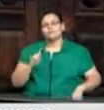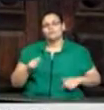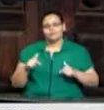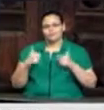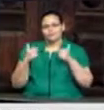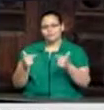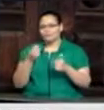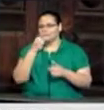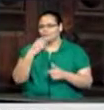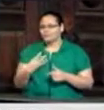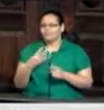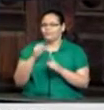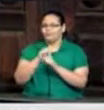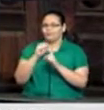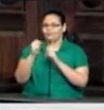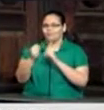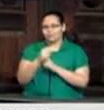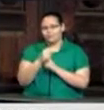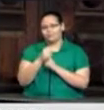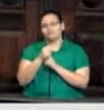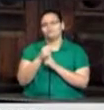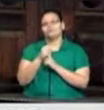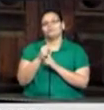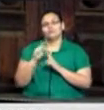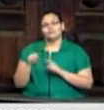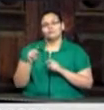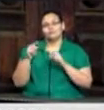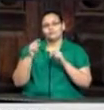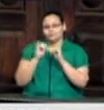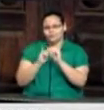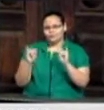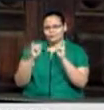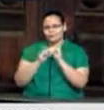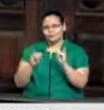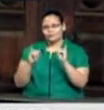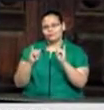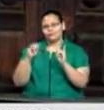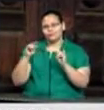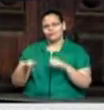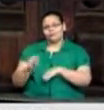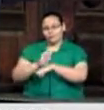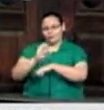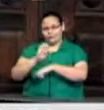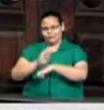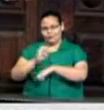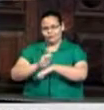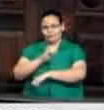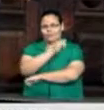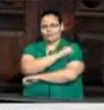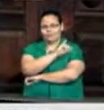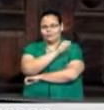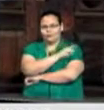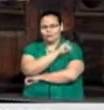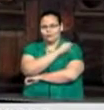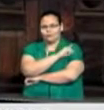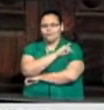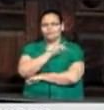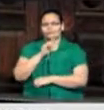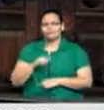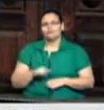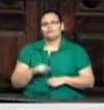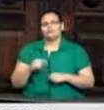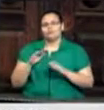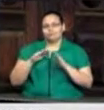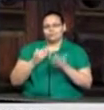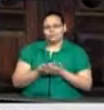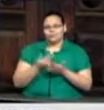boa para a sociedade. E foi notícia no estado do Rio de Janeiro que o Colégio Pedro